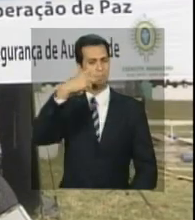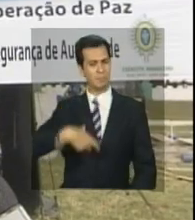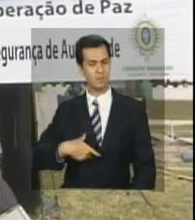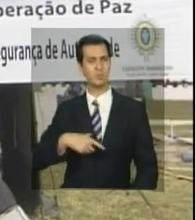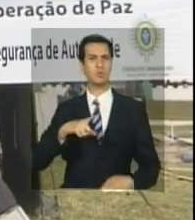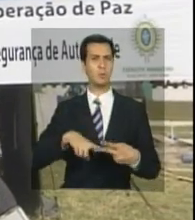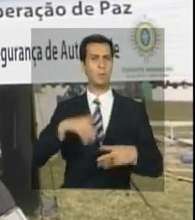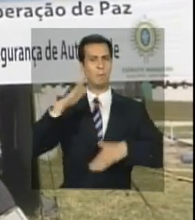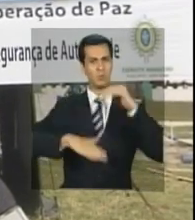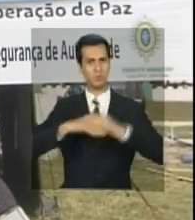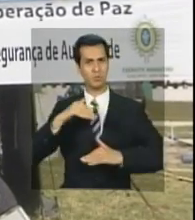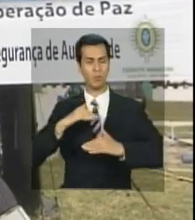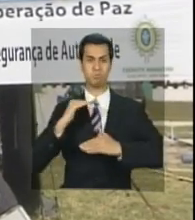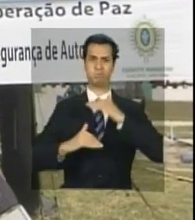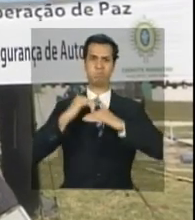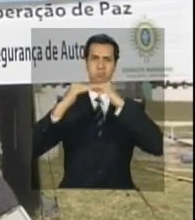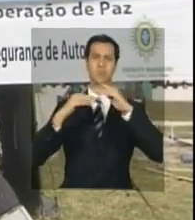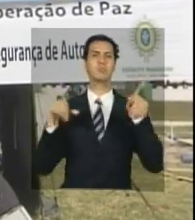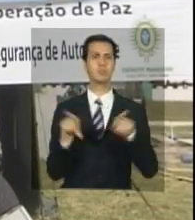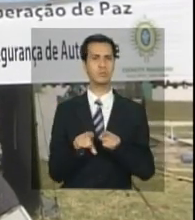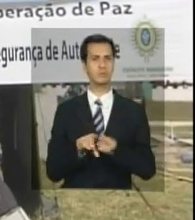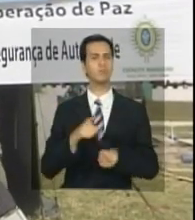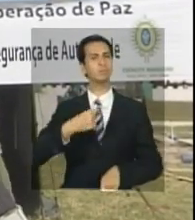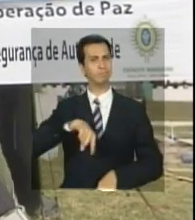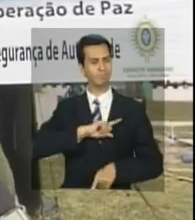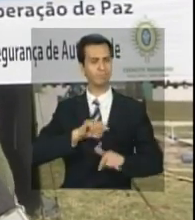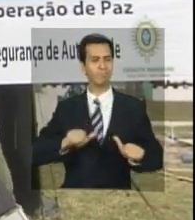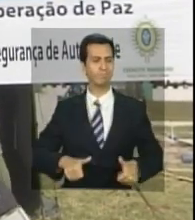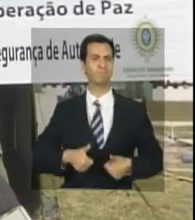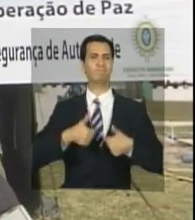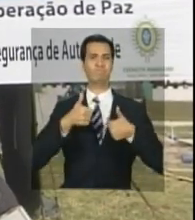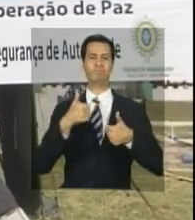profissional, também é um dos fatores motivantes